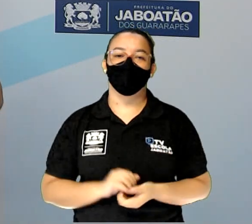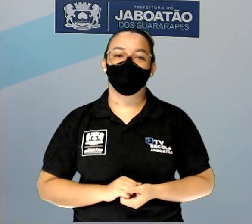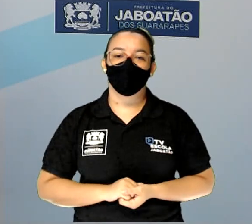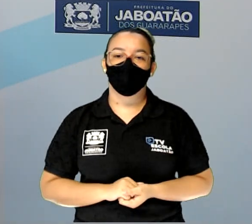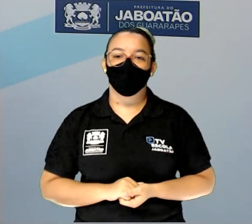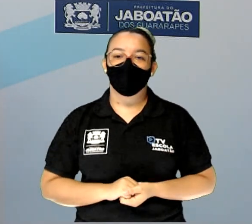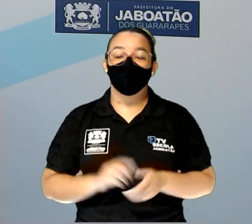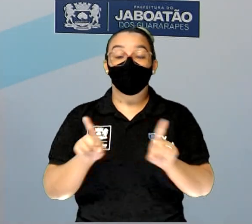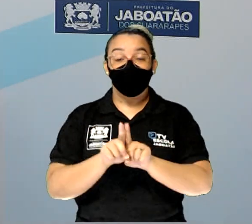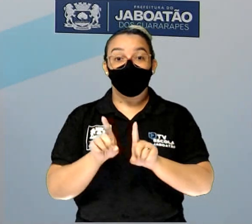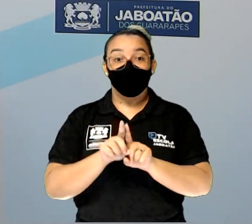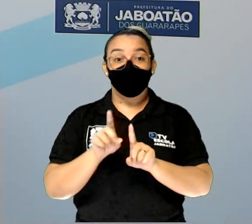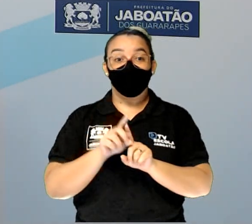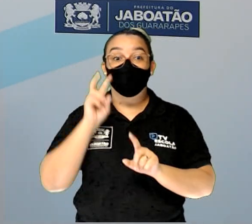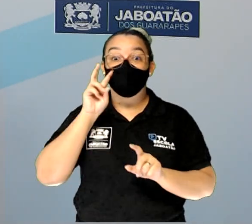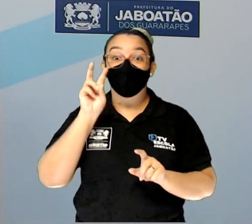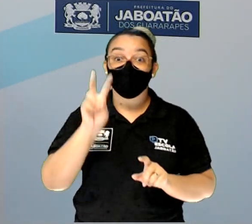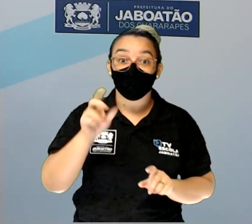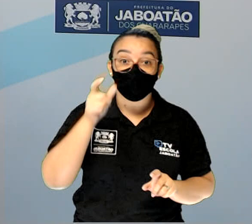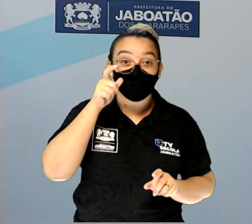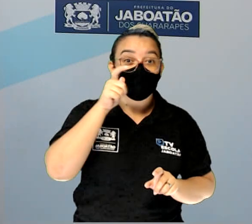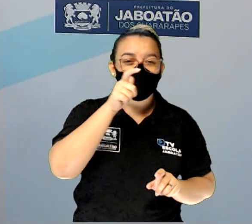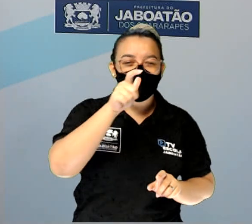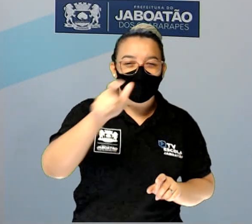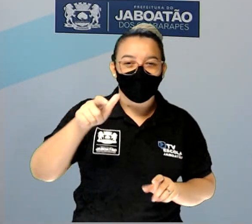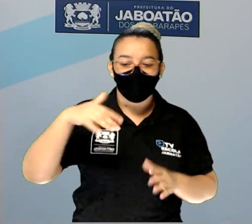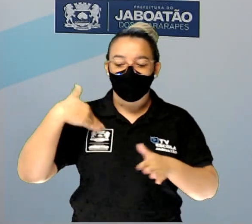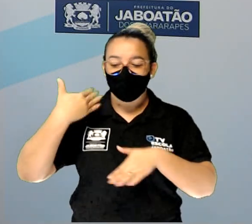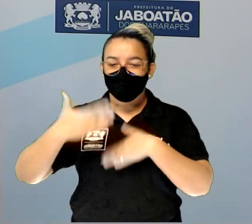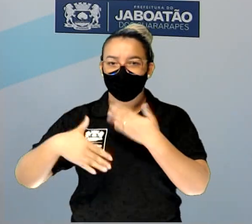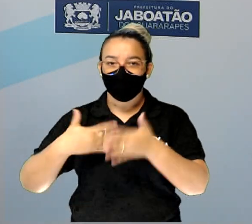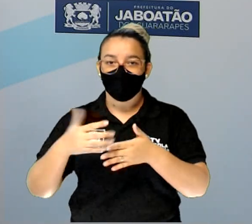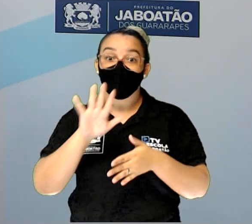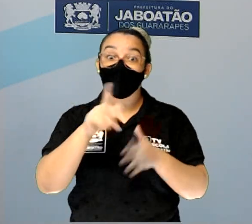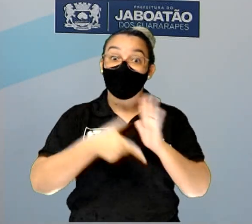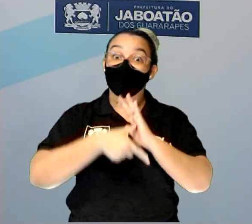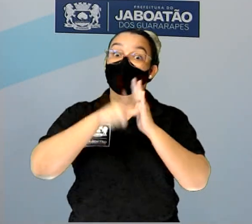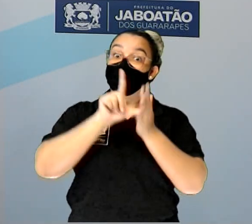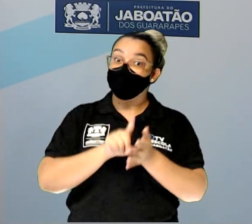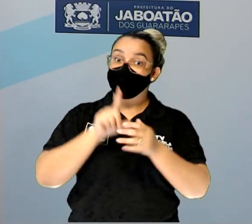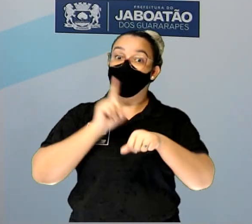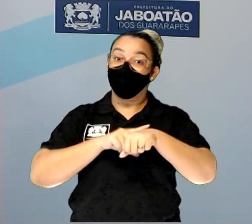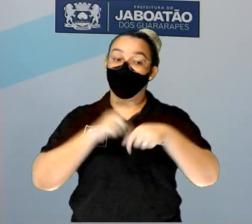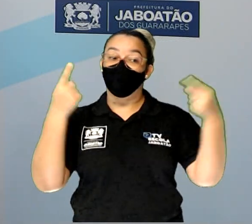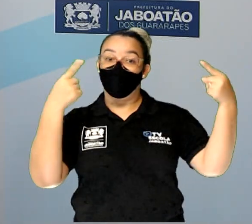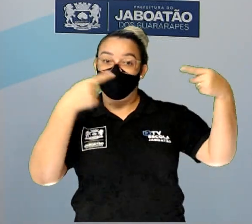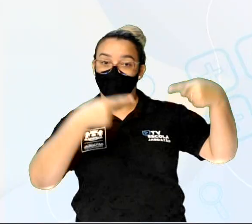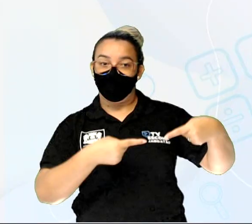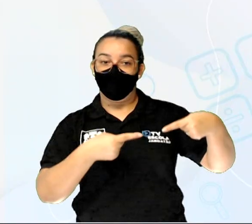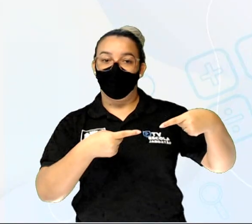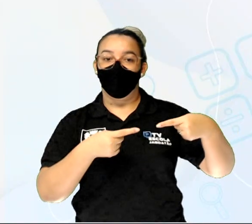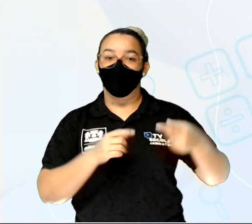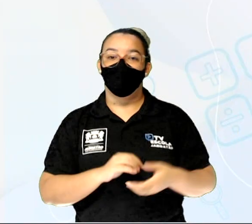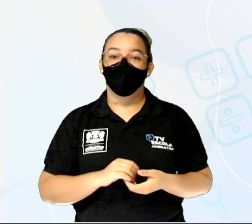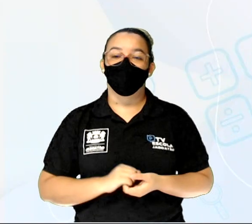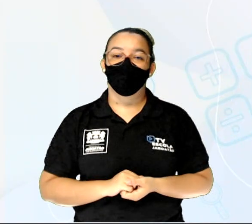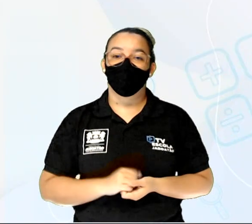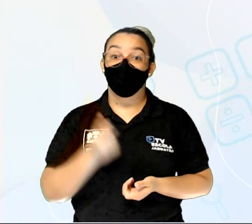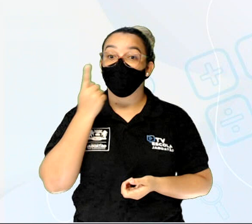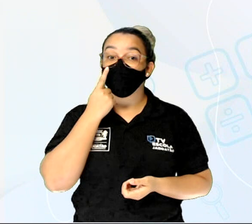A gente viu as evidências da evolução e antes de terminar eu vou deixar para vocês um desafio. Está aí na